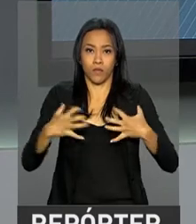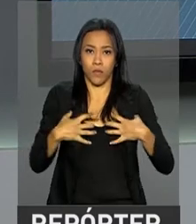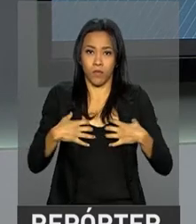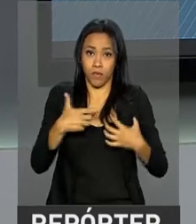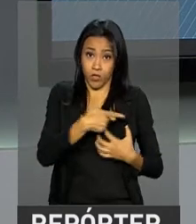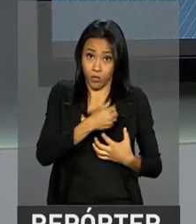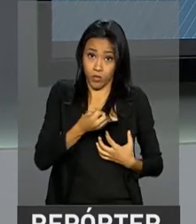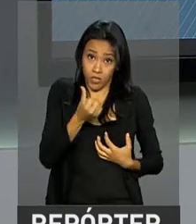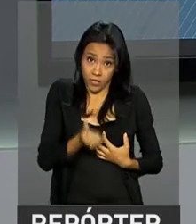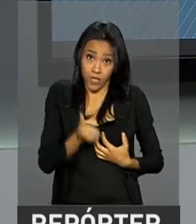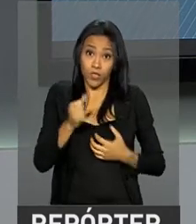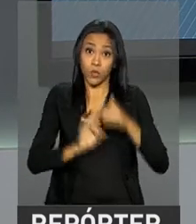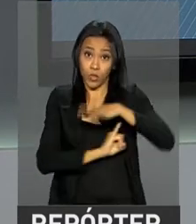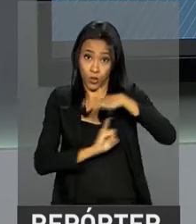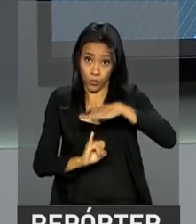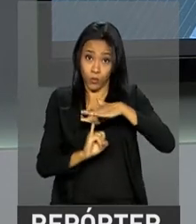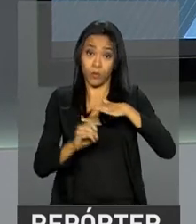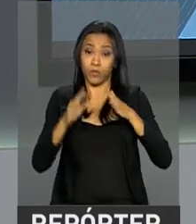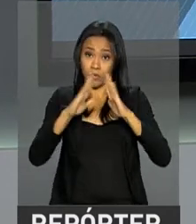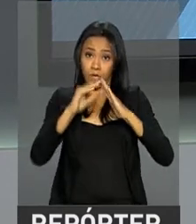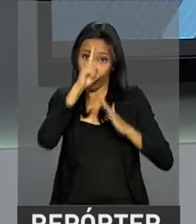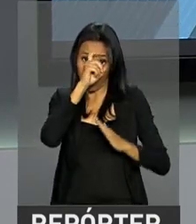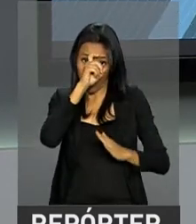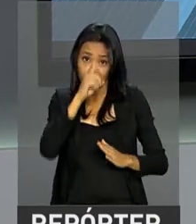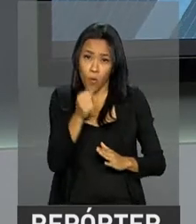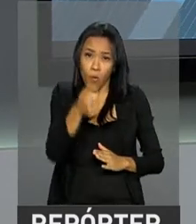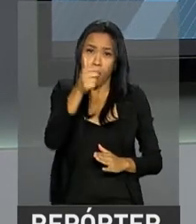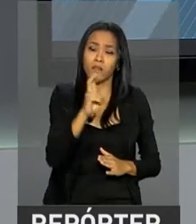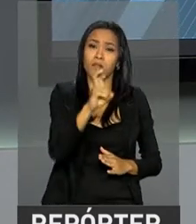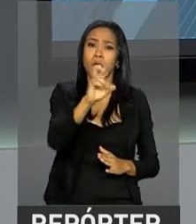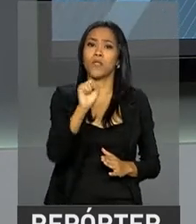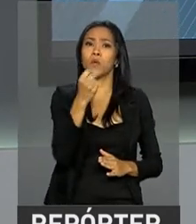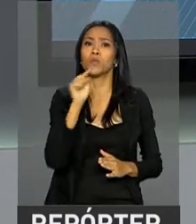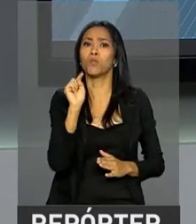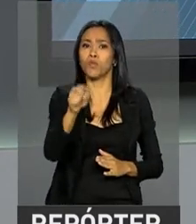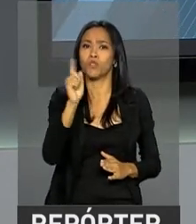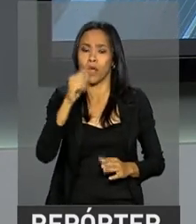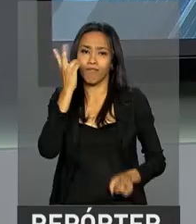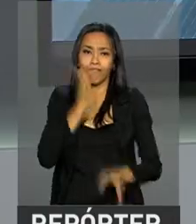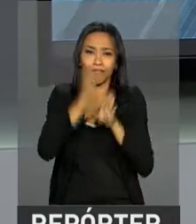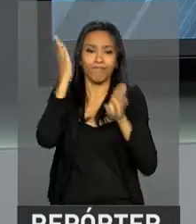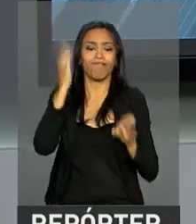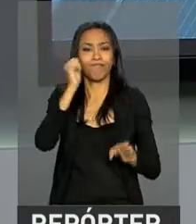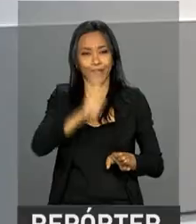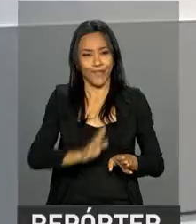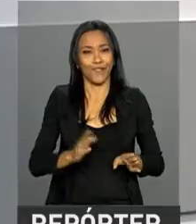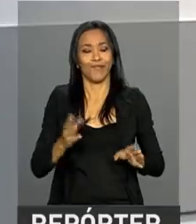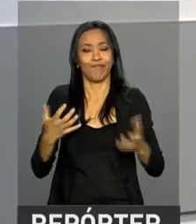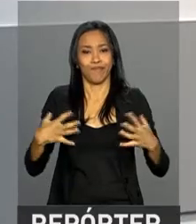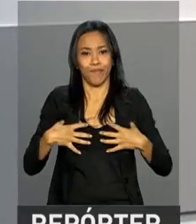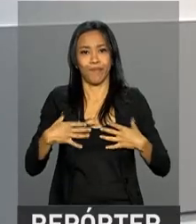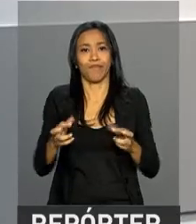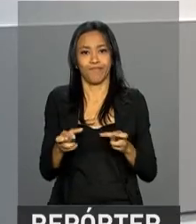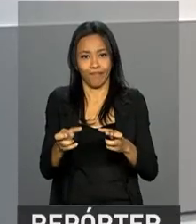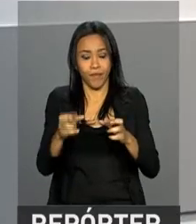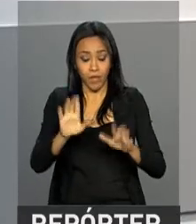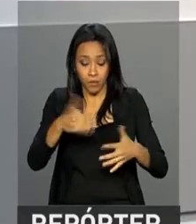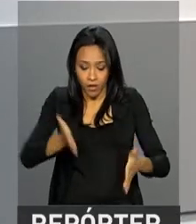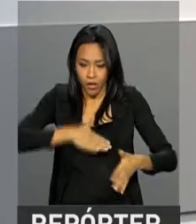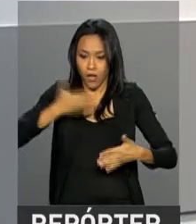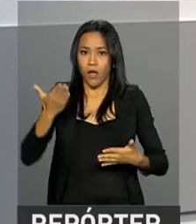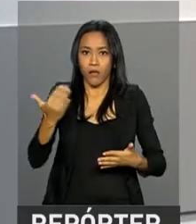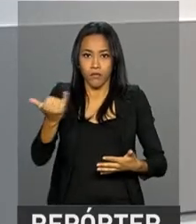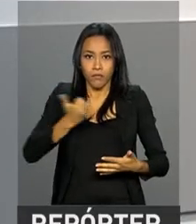nacional do câncer quase 51 58 mil casos foram diagnosticados no brasil mas depois do susto com a notícia